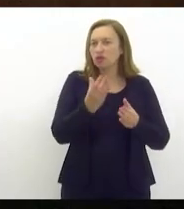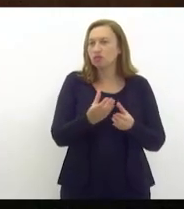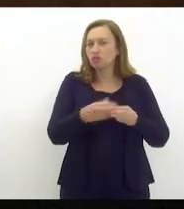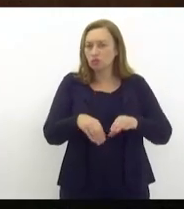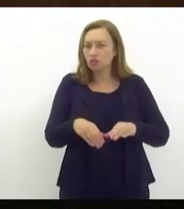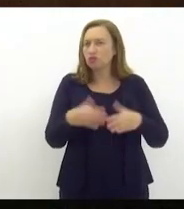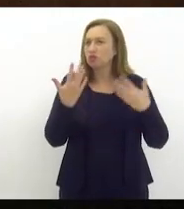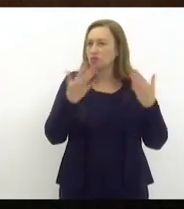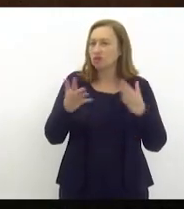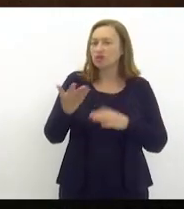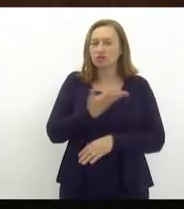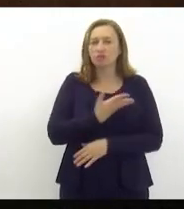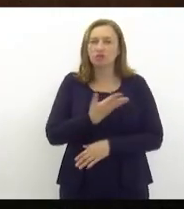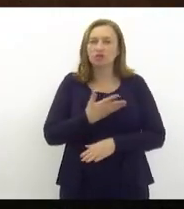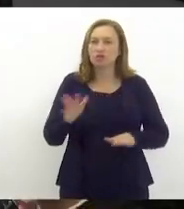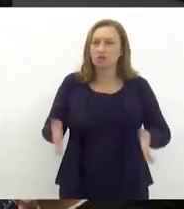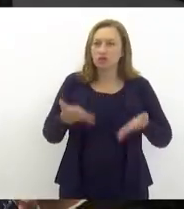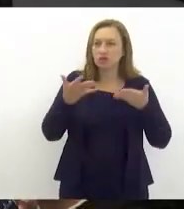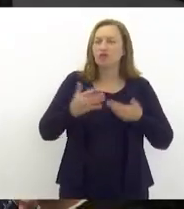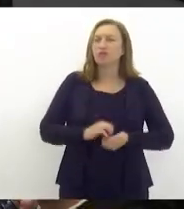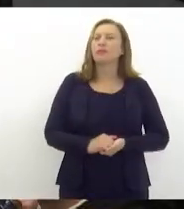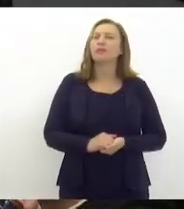e parabenizo o colega pela iniciativa.